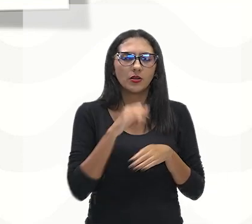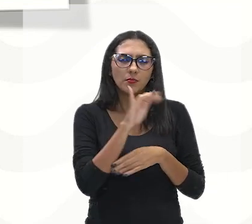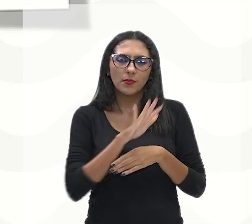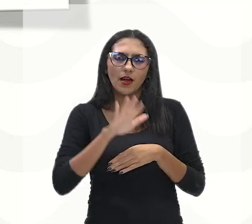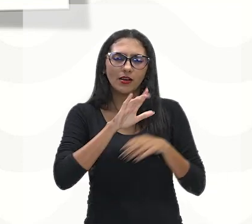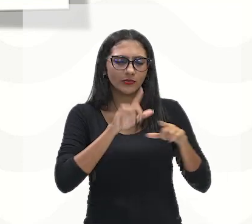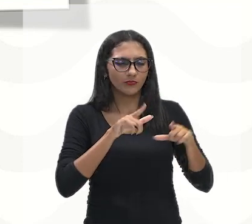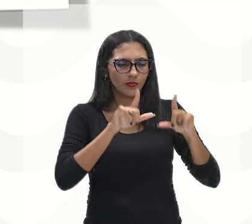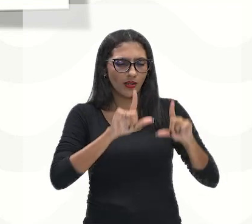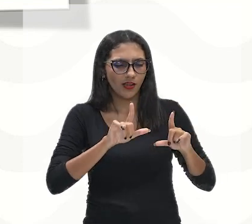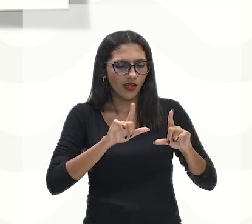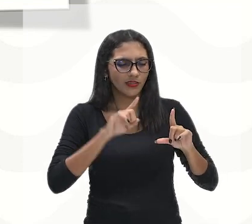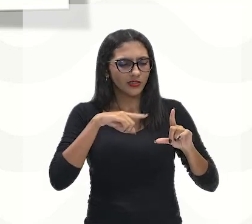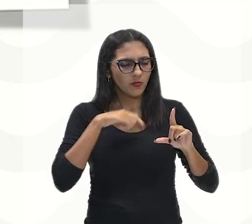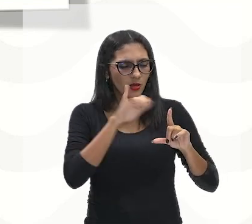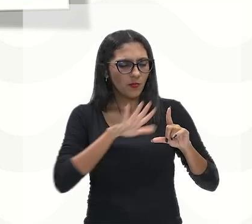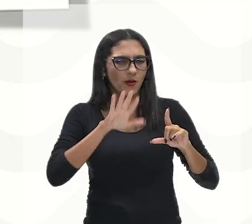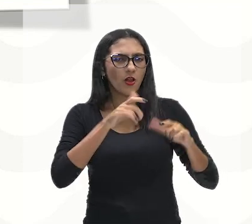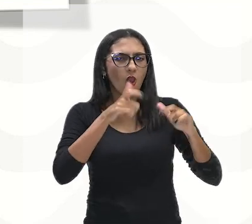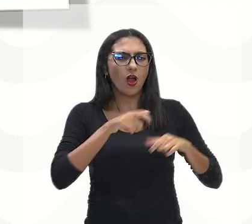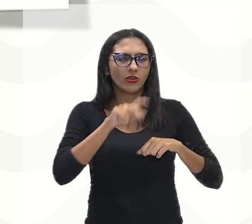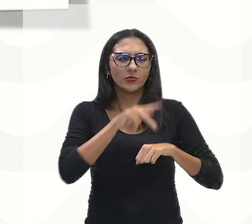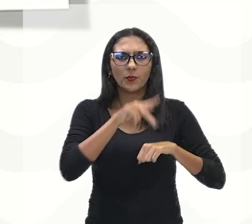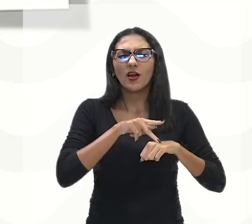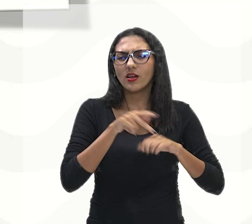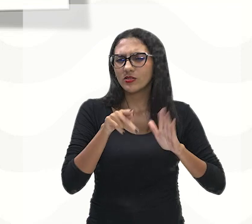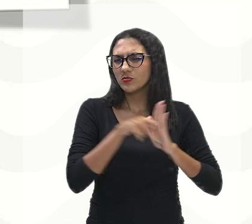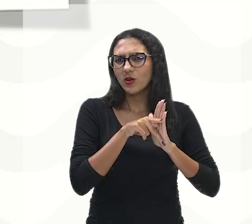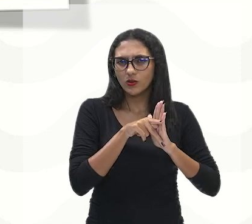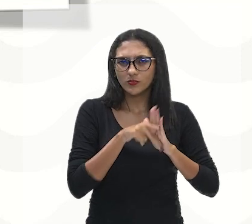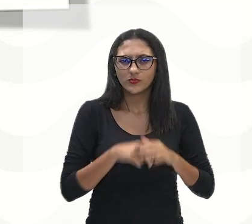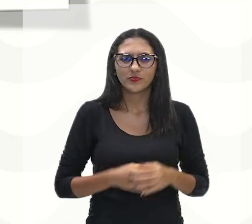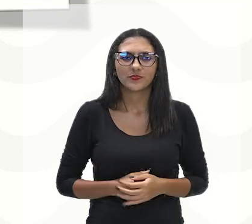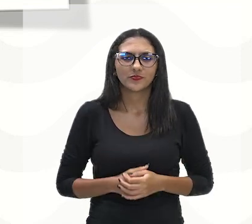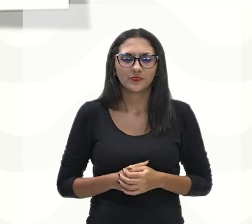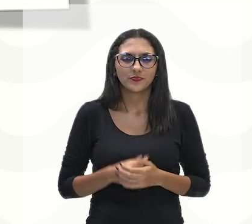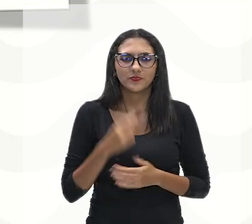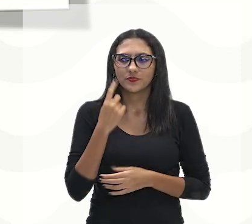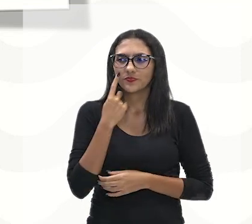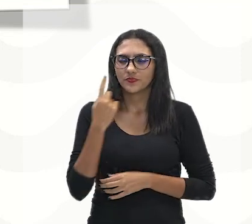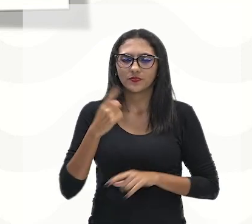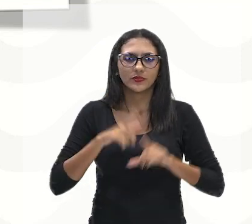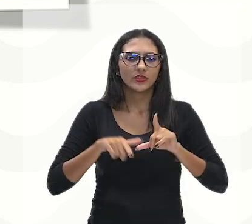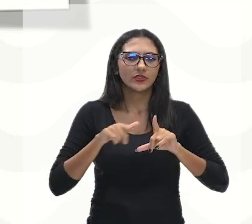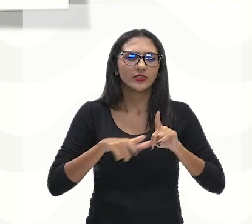visitou. E aí nós temos as opções. A letter A, a letra A,